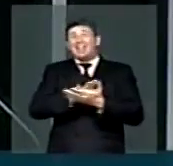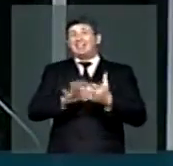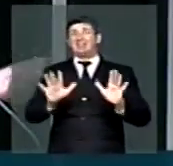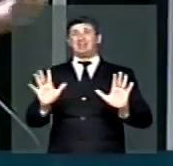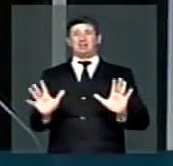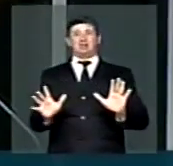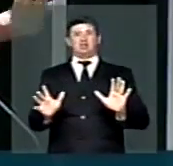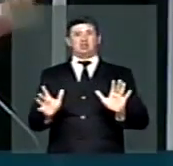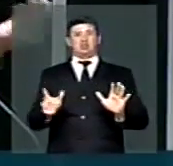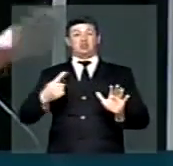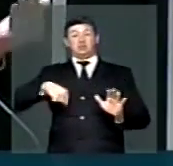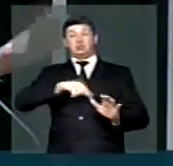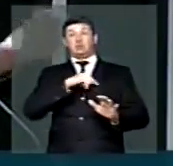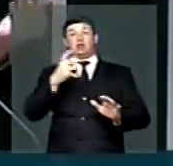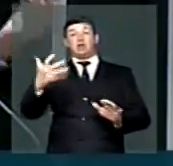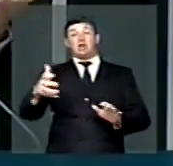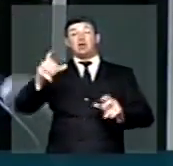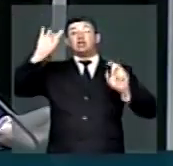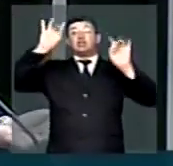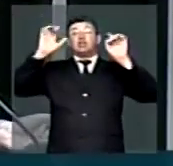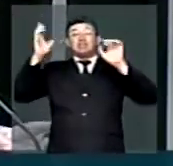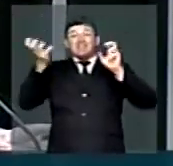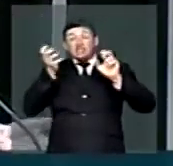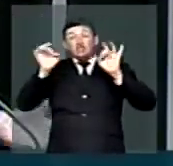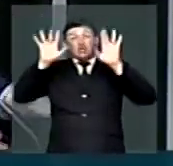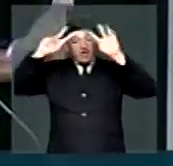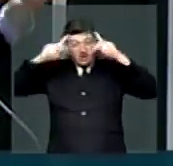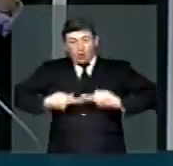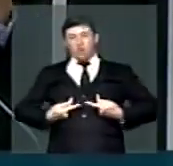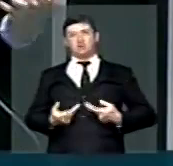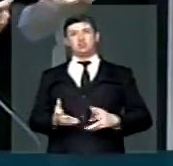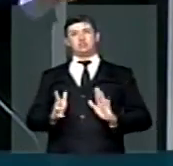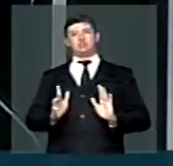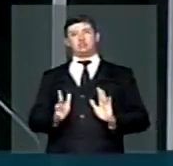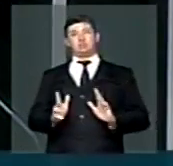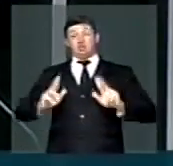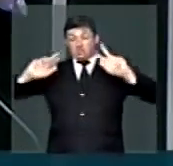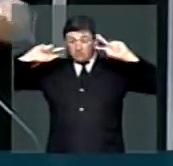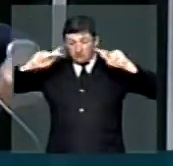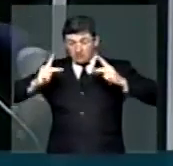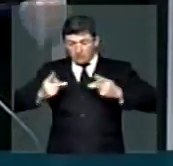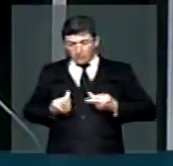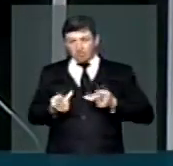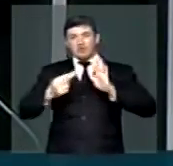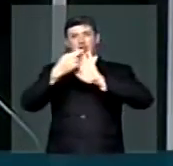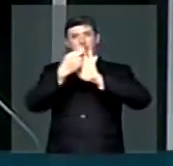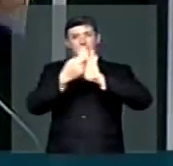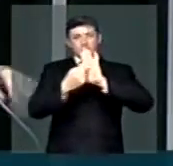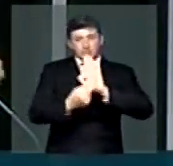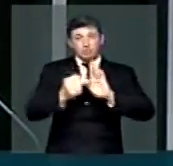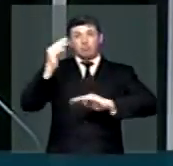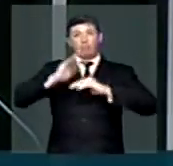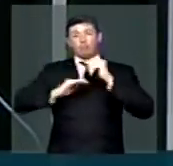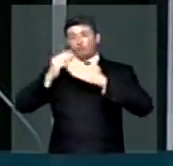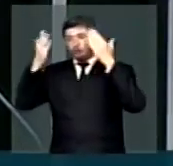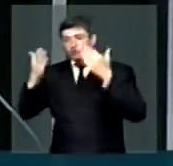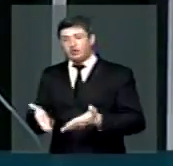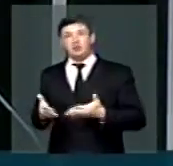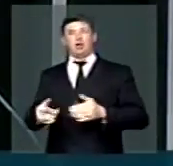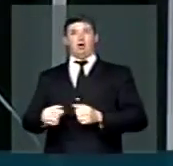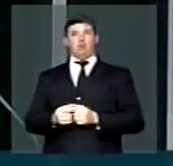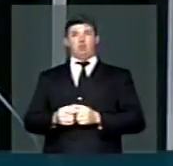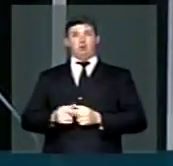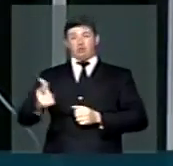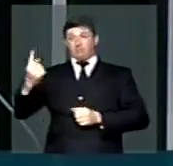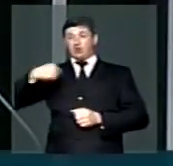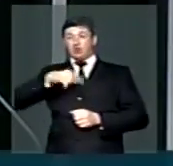deputados. Nós queremos ser reconhecidos. Nós queremos a regulamentação dessa profissão para